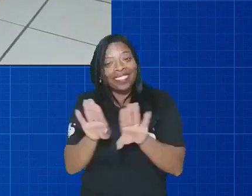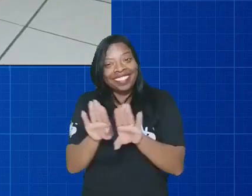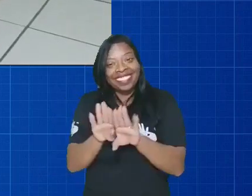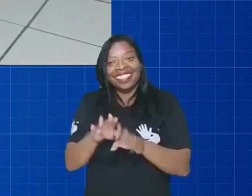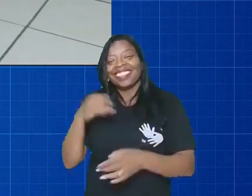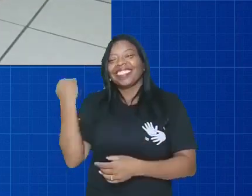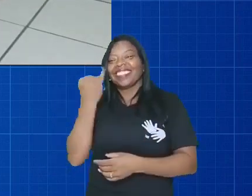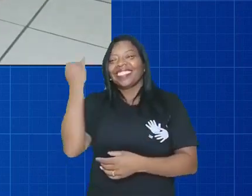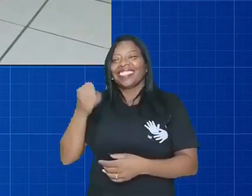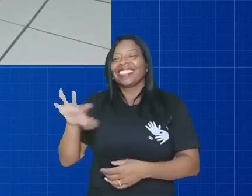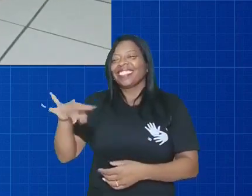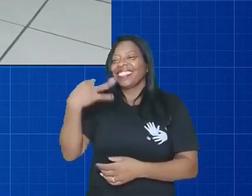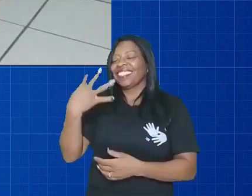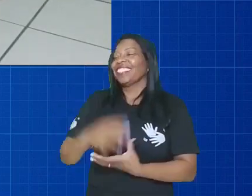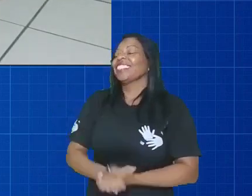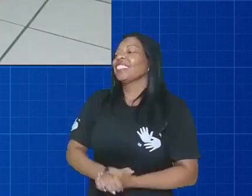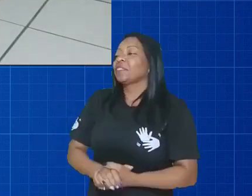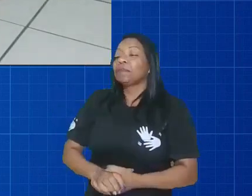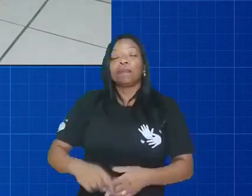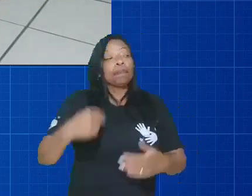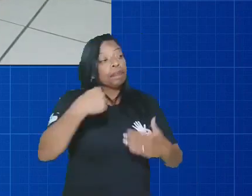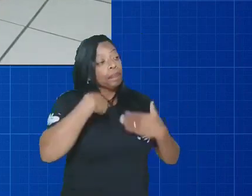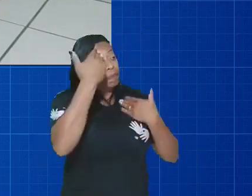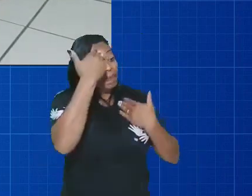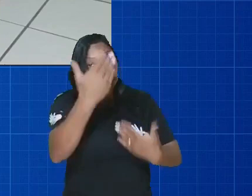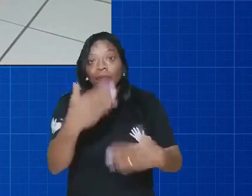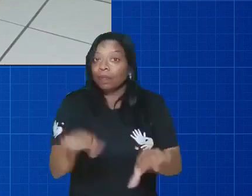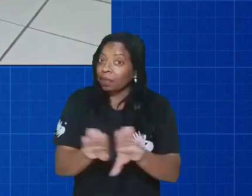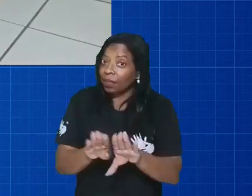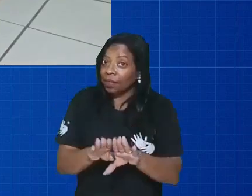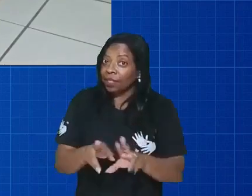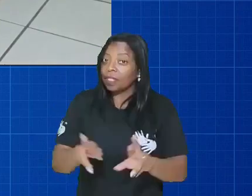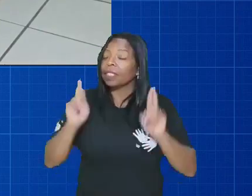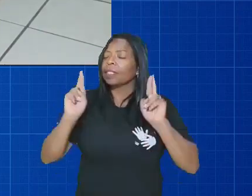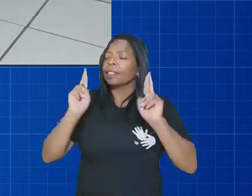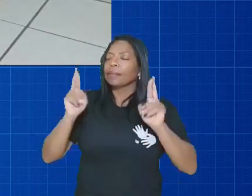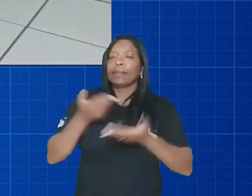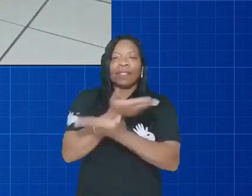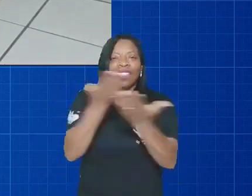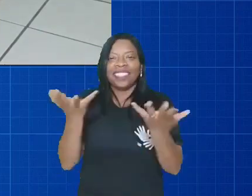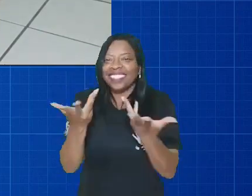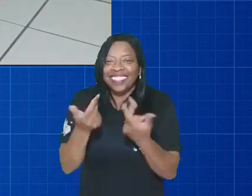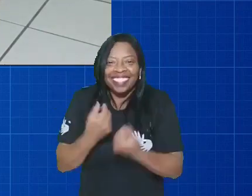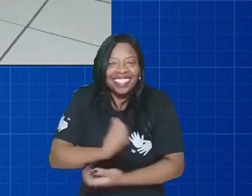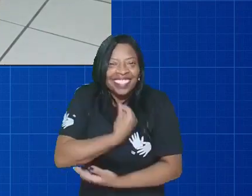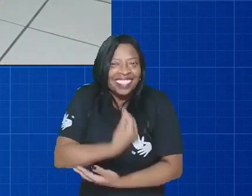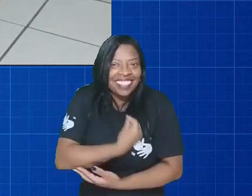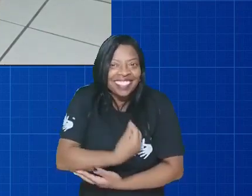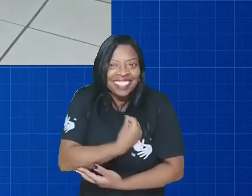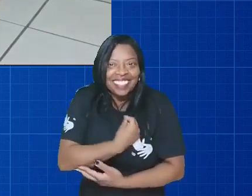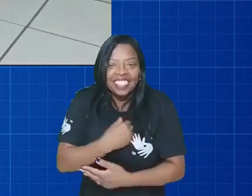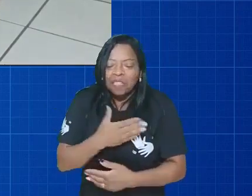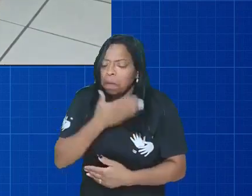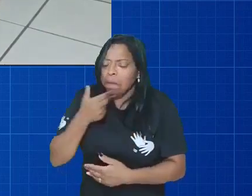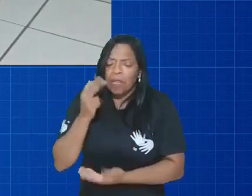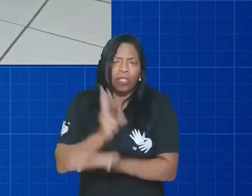Espero que vocês continuem aí tendo qualidade de vida e as portas aí para a questão